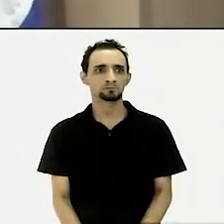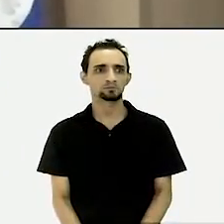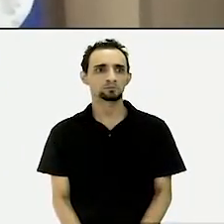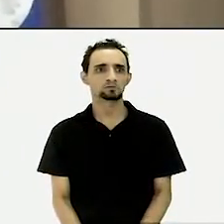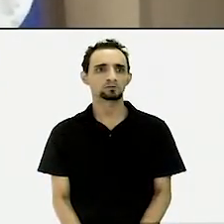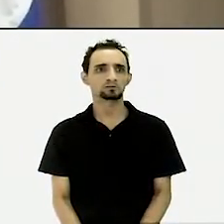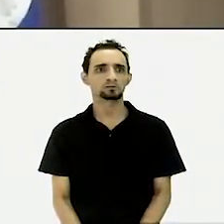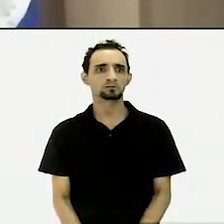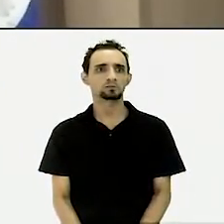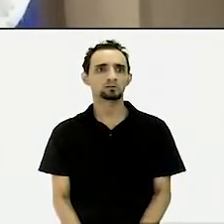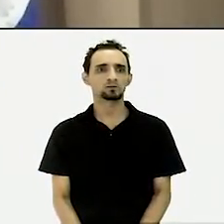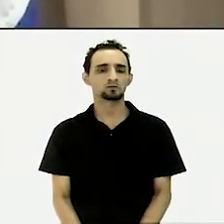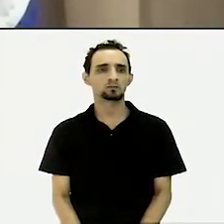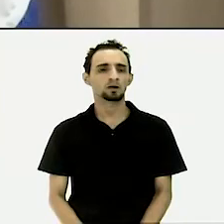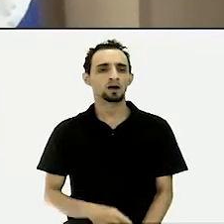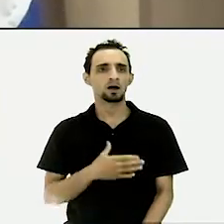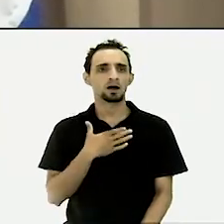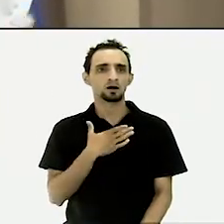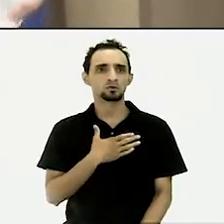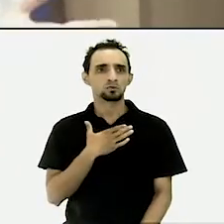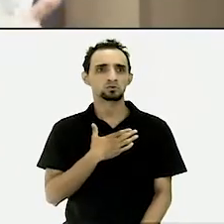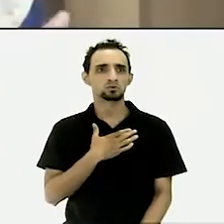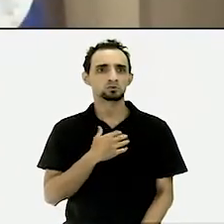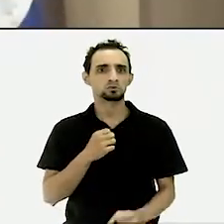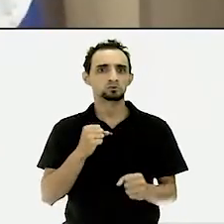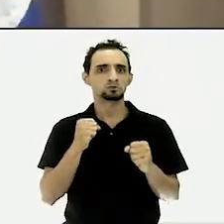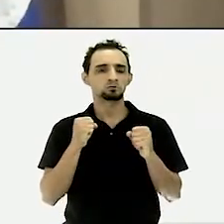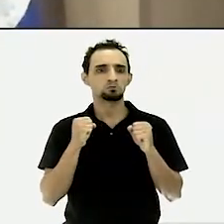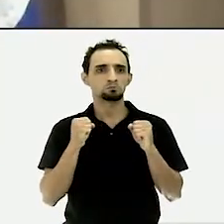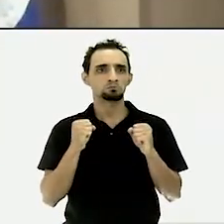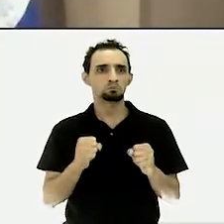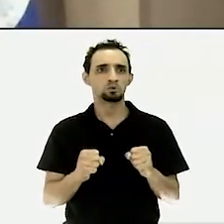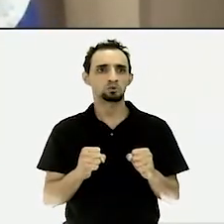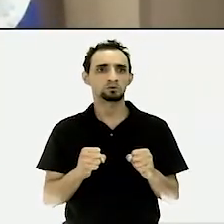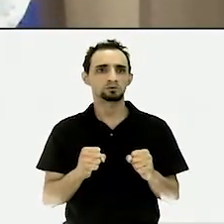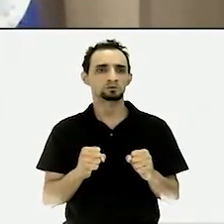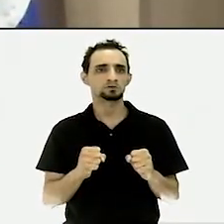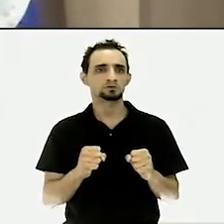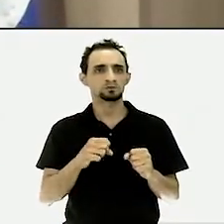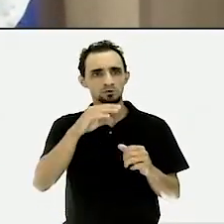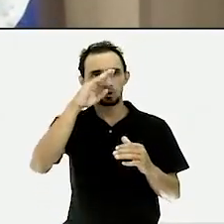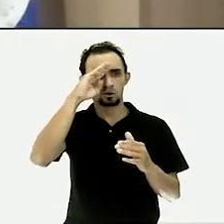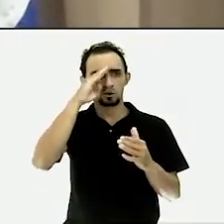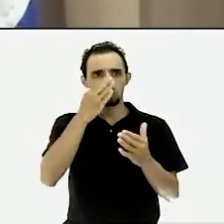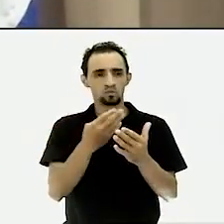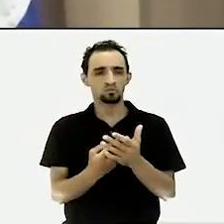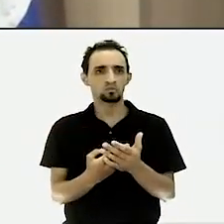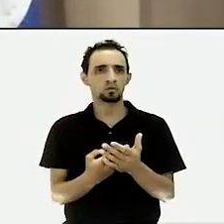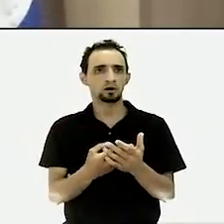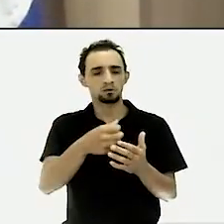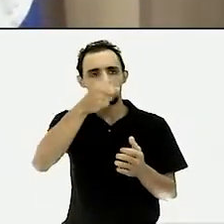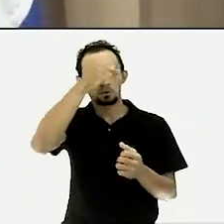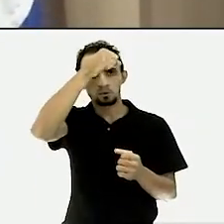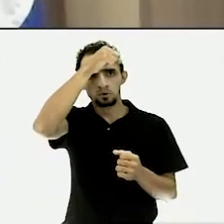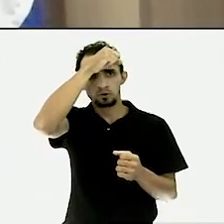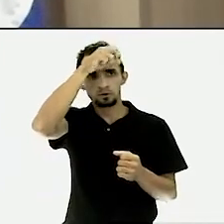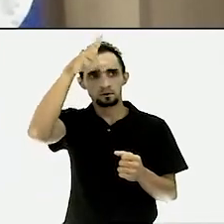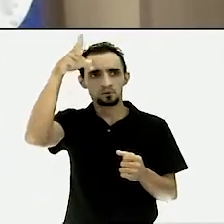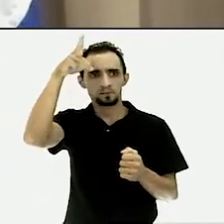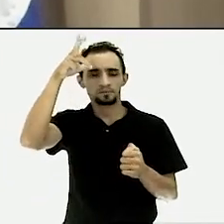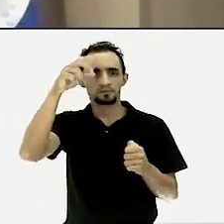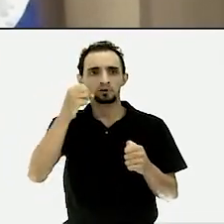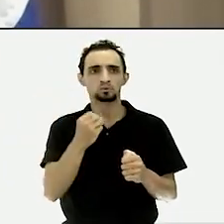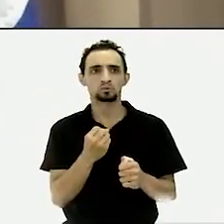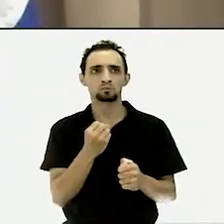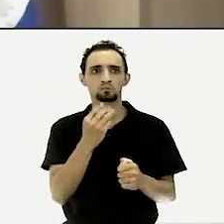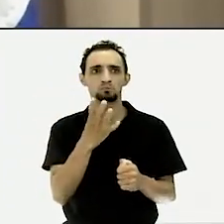com luta, harmonia. Eu vejo essa Câmara hoje em harmonia com o Executivo, nós podemos aí estar juntos aí nesses três